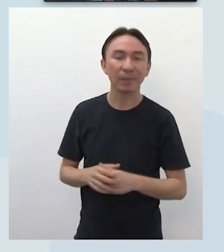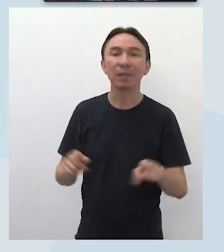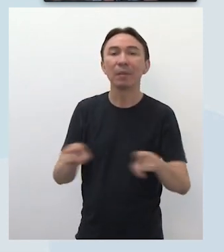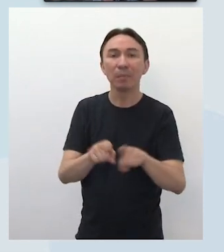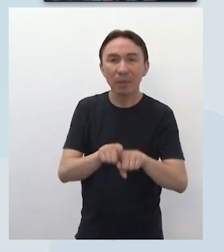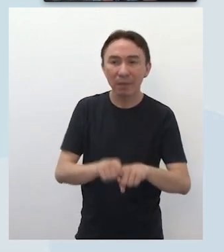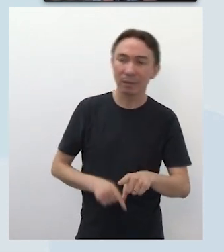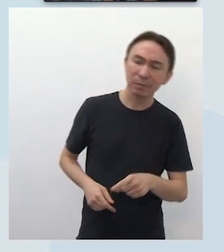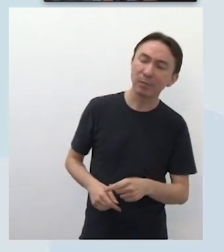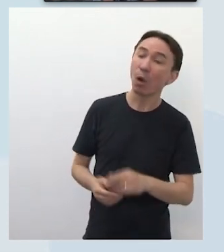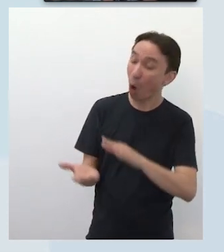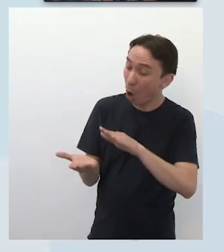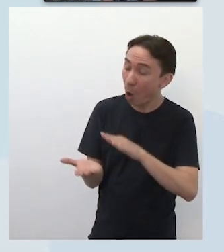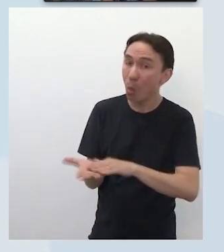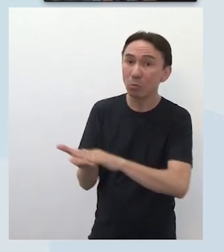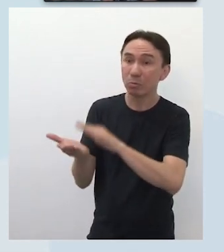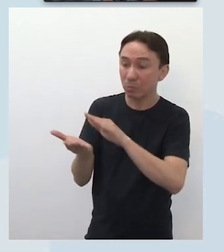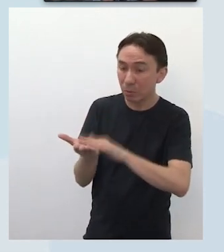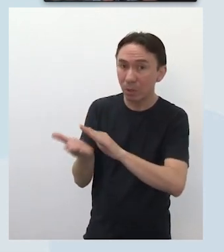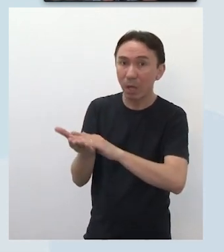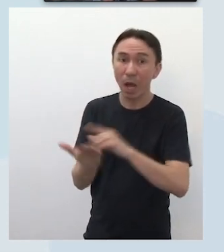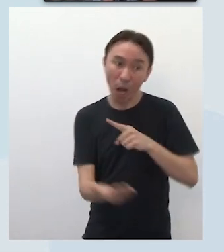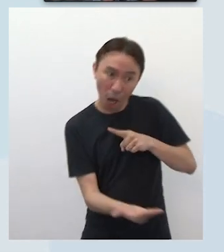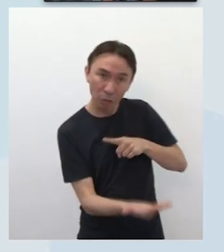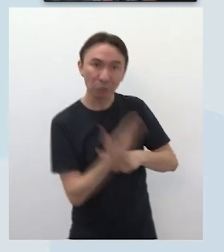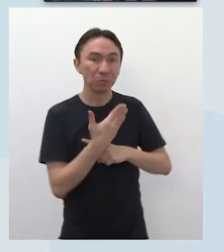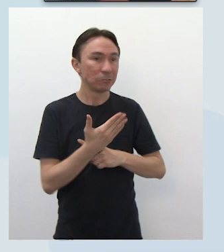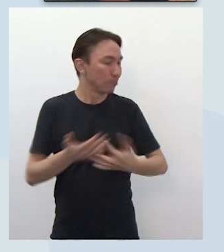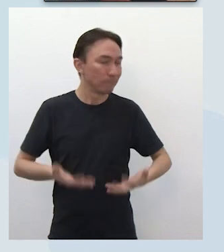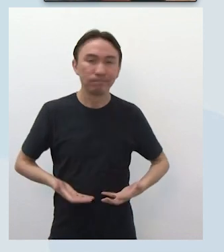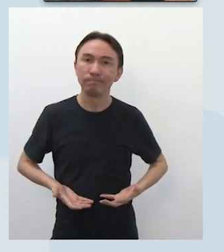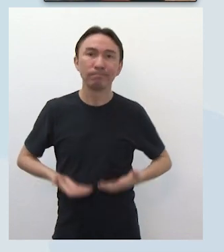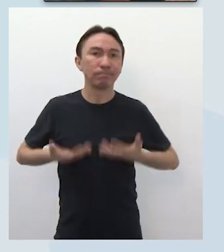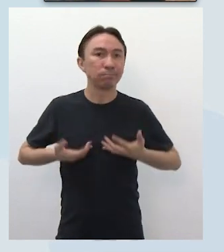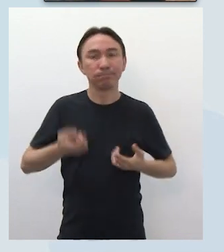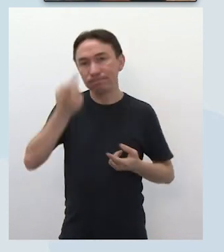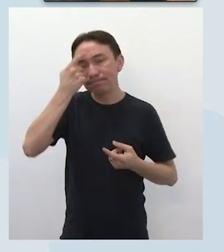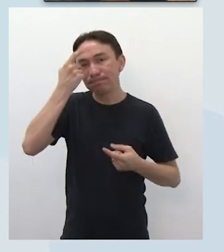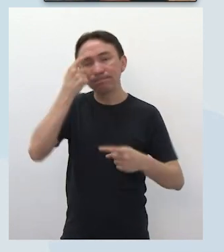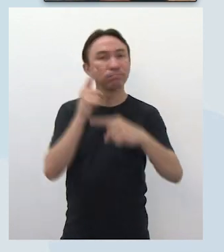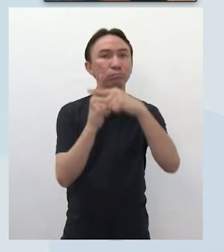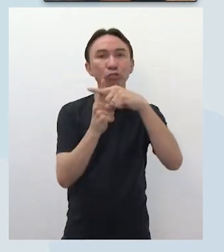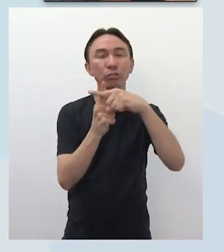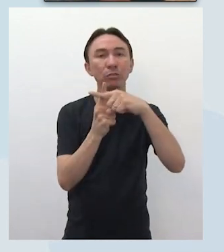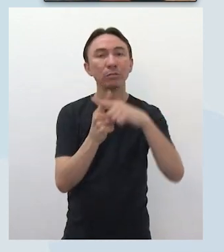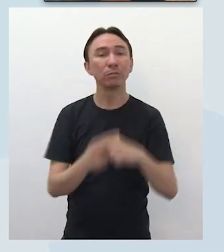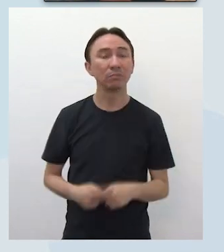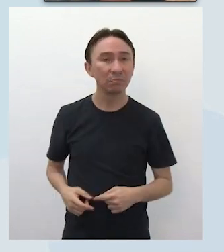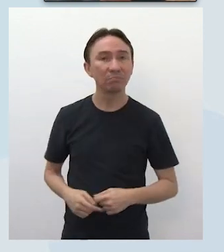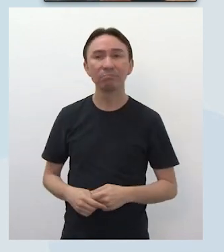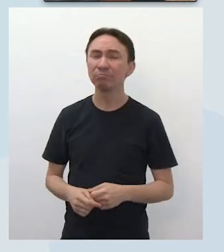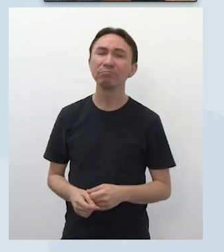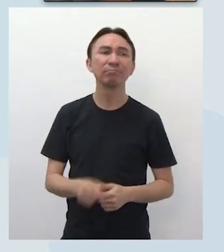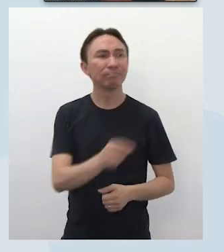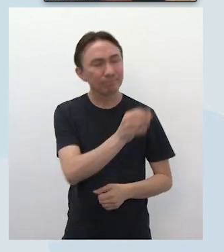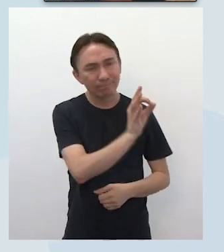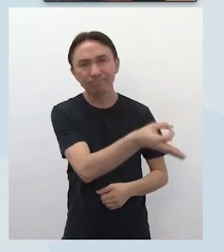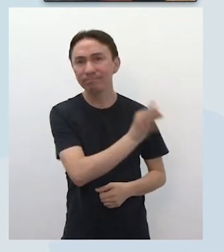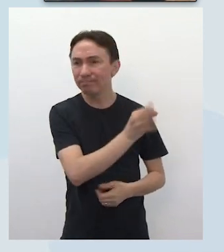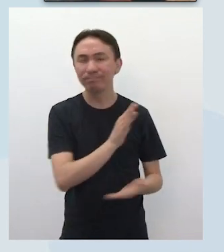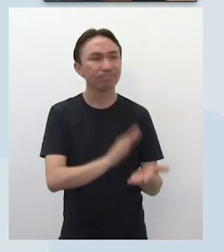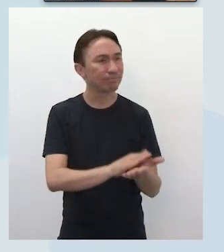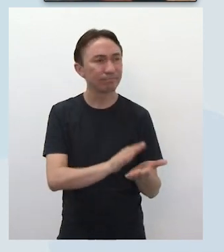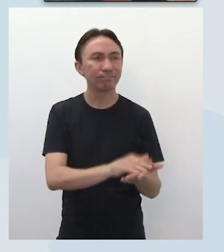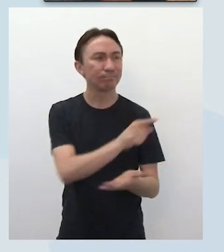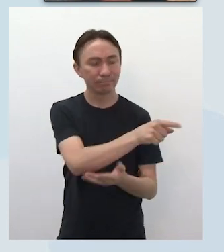Você poderia comentar um pouquinho dessa? Perfeito. Eu vou comentar. As três contribuições foram